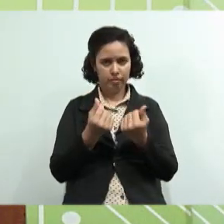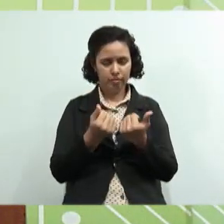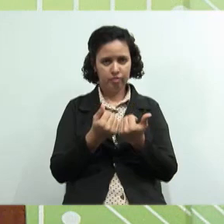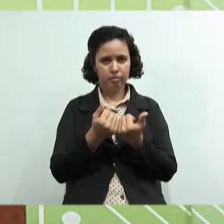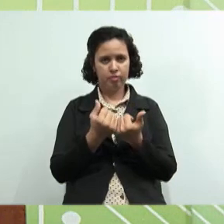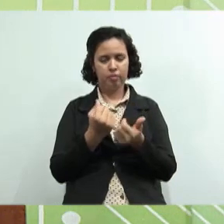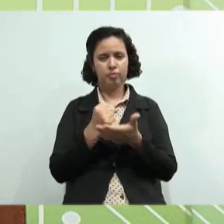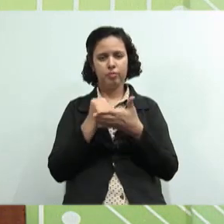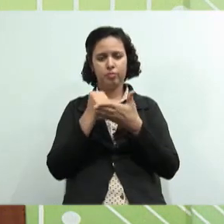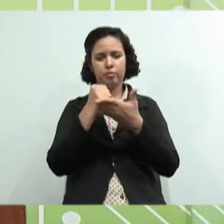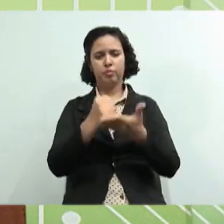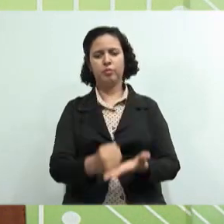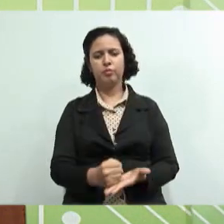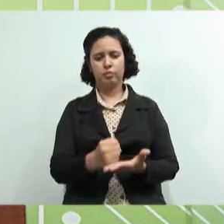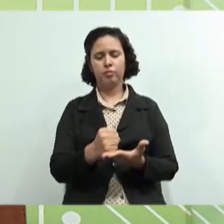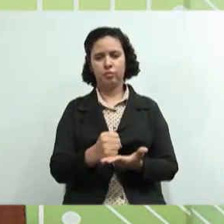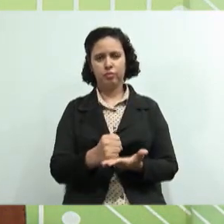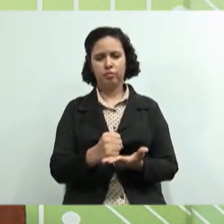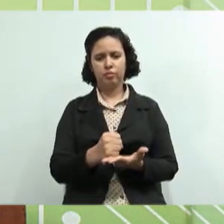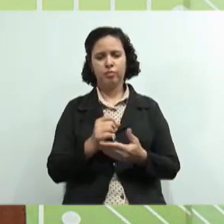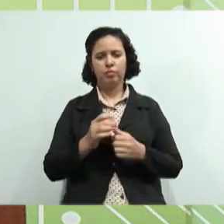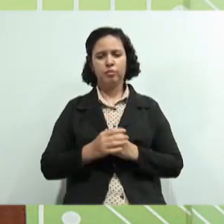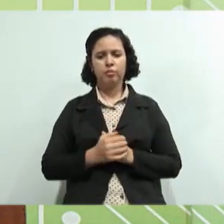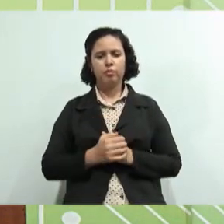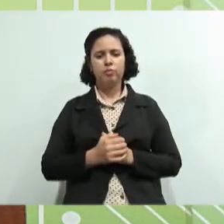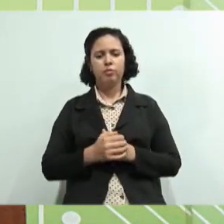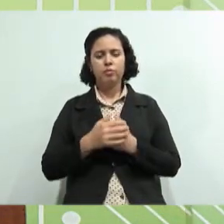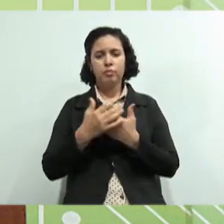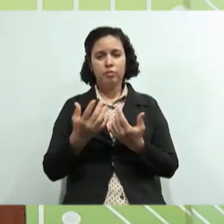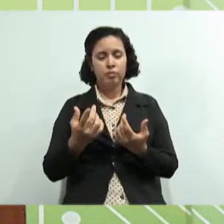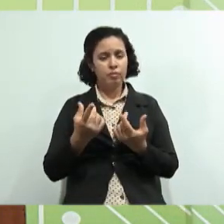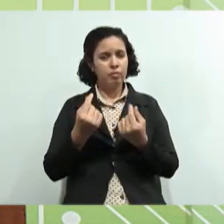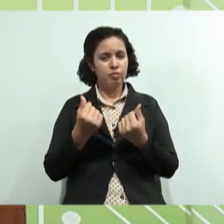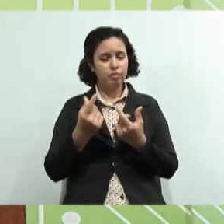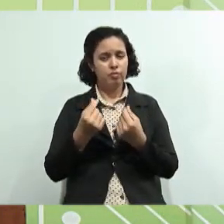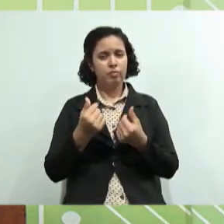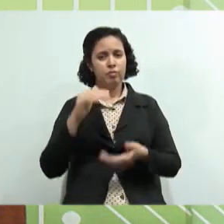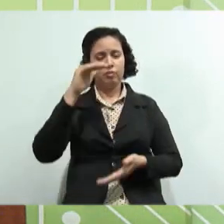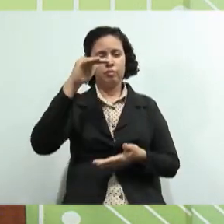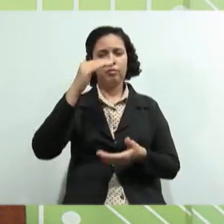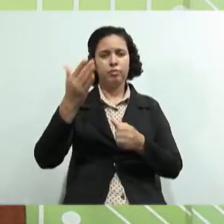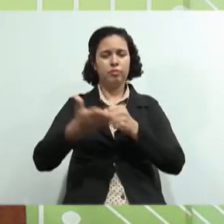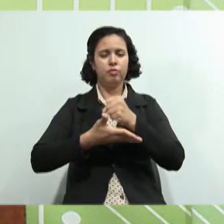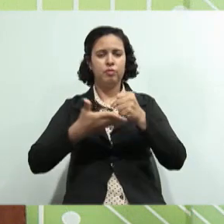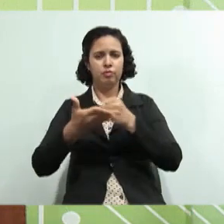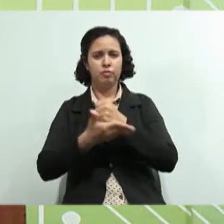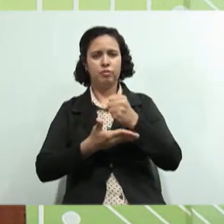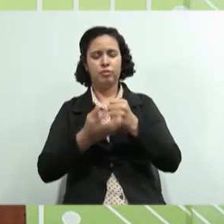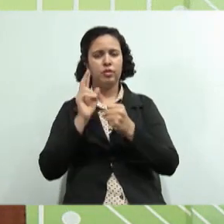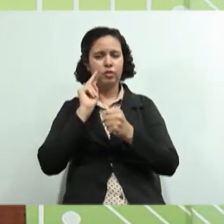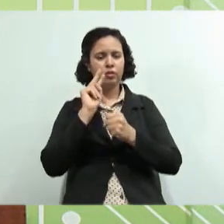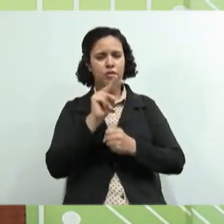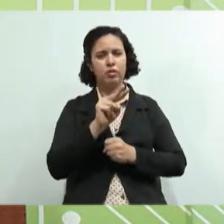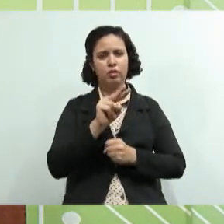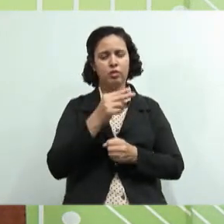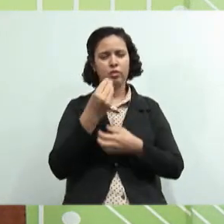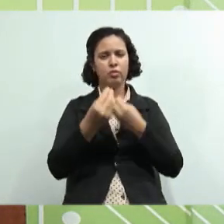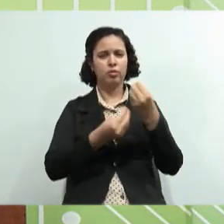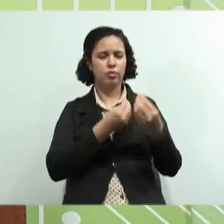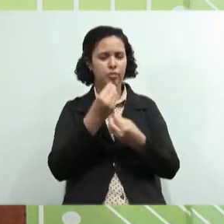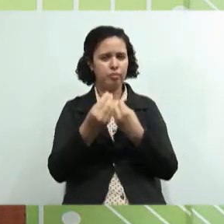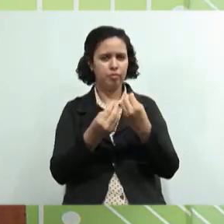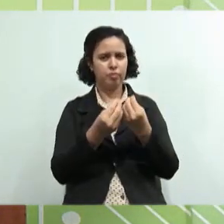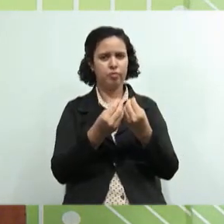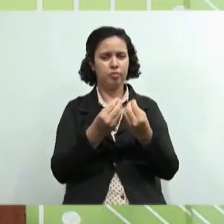acompanhar alguns preços, inclusive o preço da cesta básica. O preço da cesta básica é utilizado para a gente acompanhar o andamento da inflação. Quando a cesta